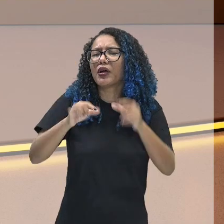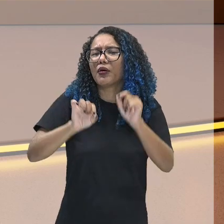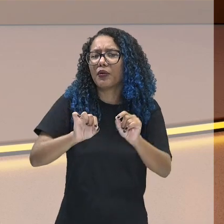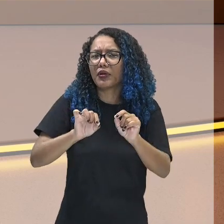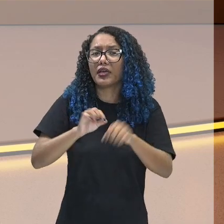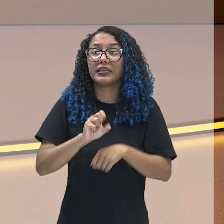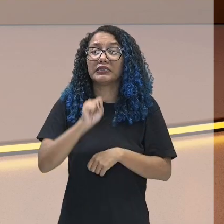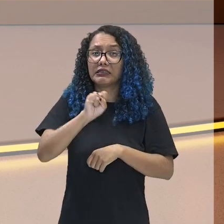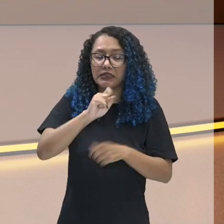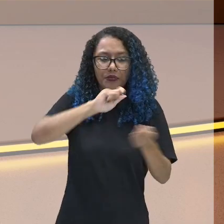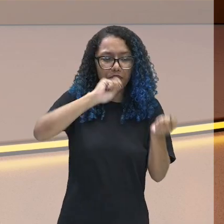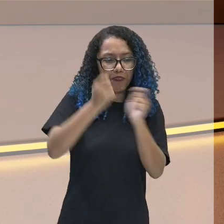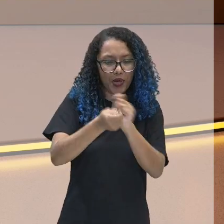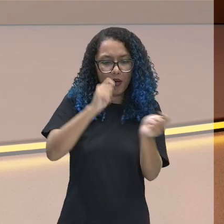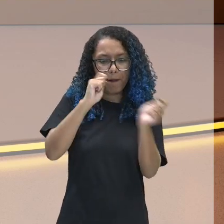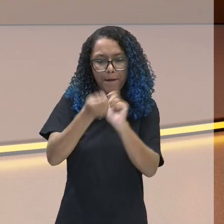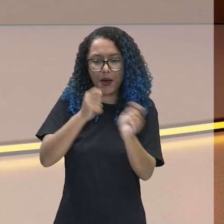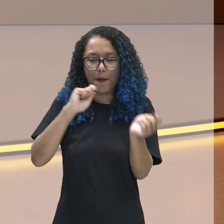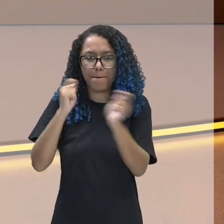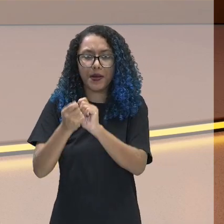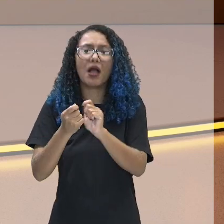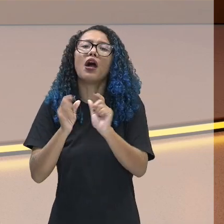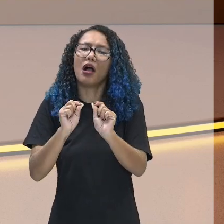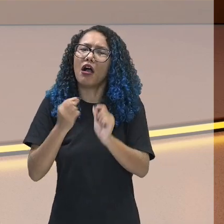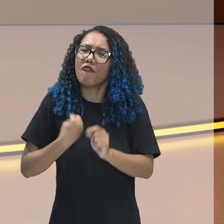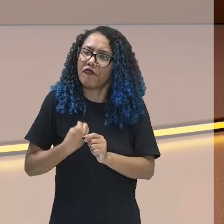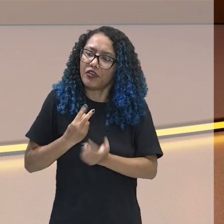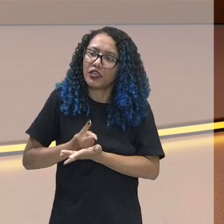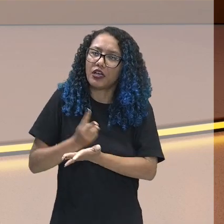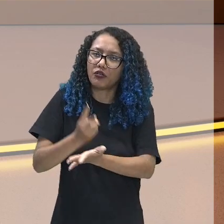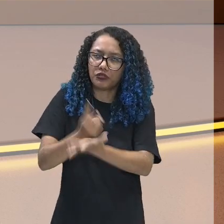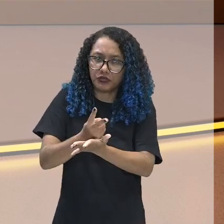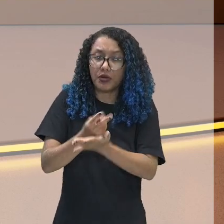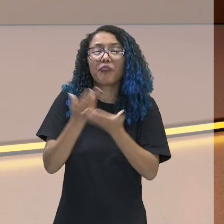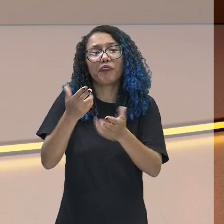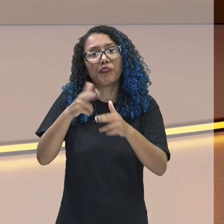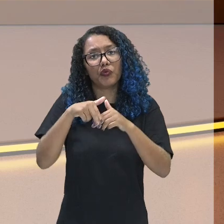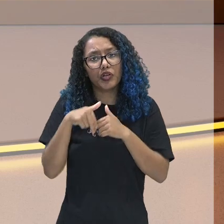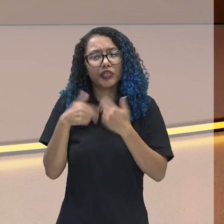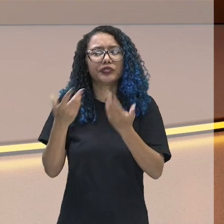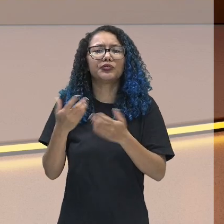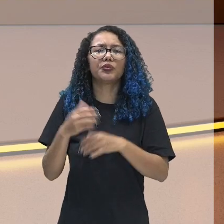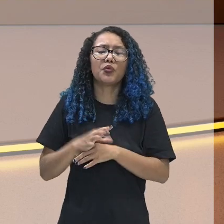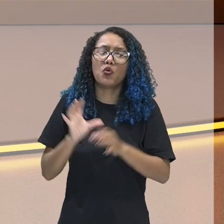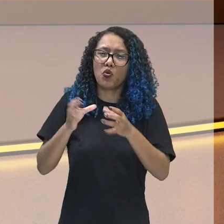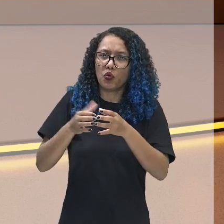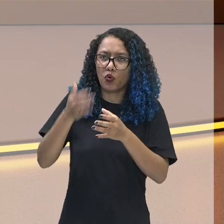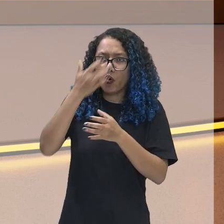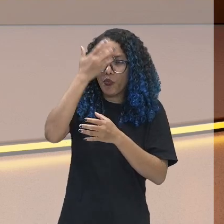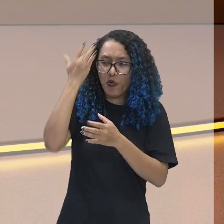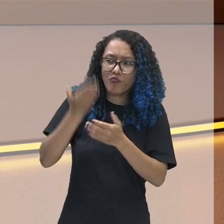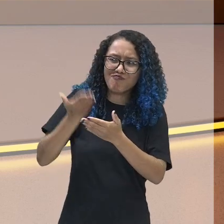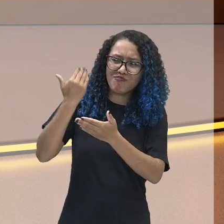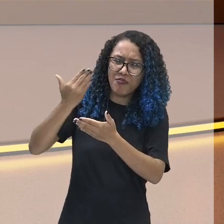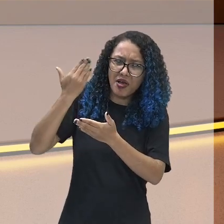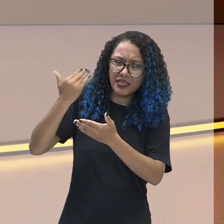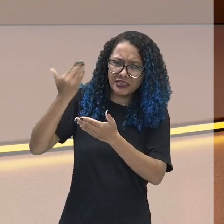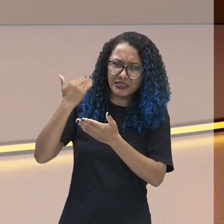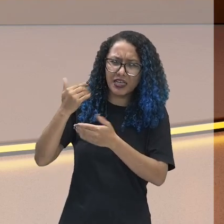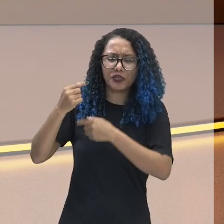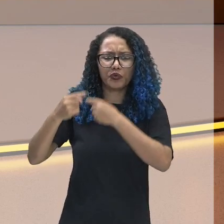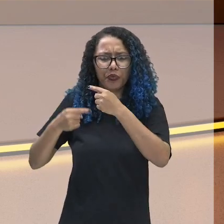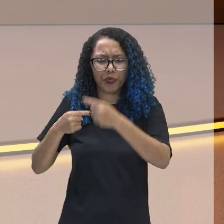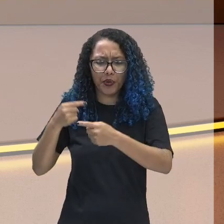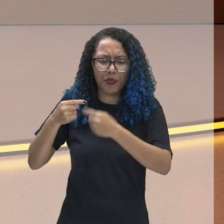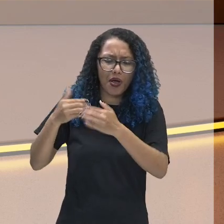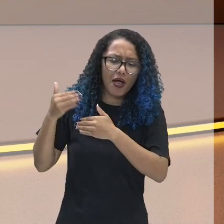com o passar dos tempos, foram adaptando-se até o nosso planeta, até chegar na forma que a gente conhece hoje, que é o